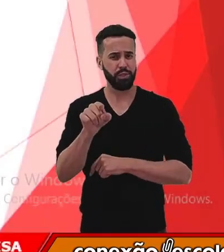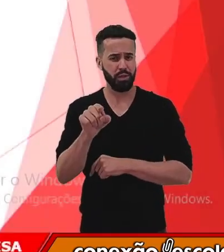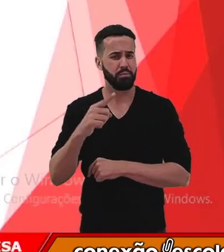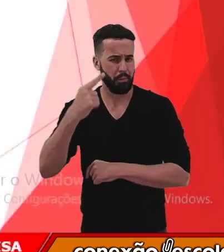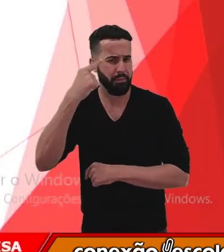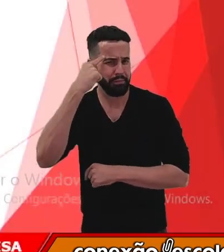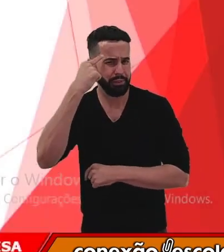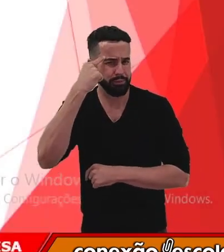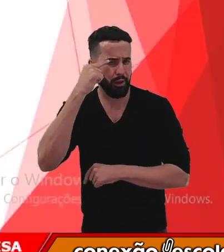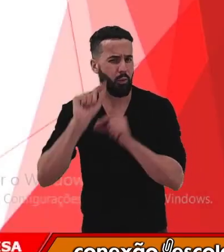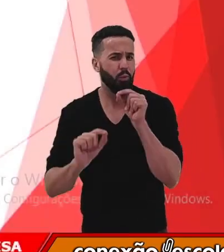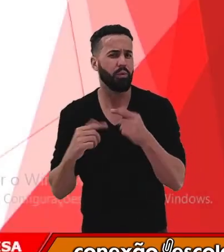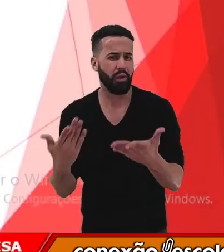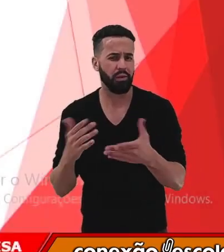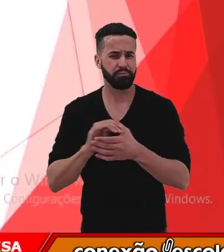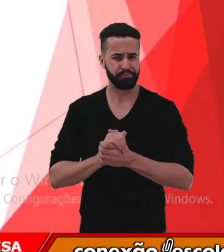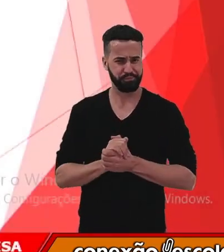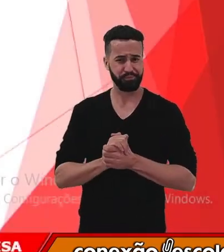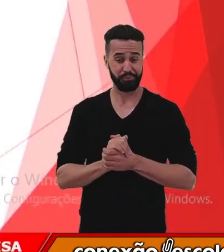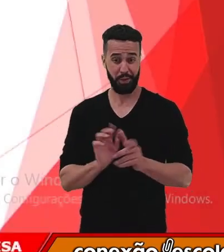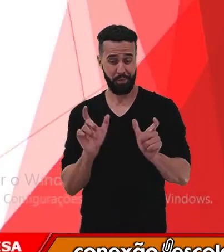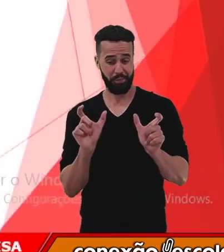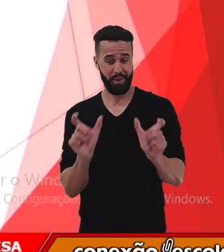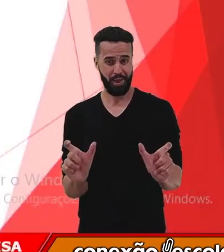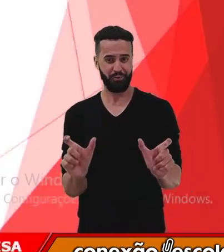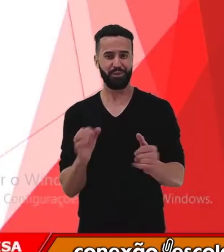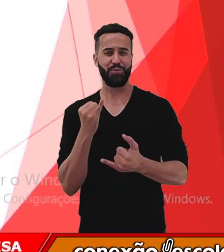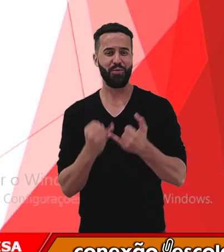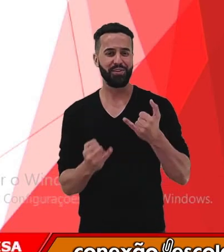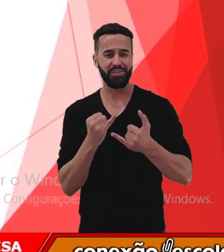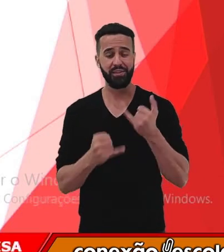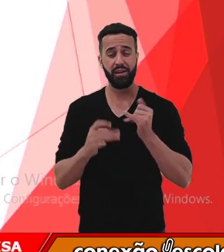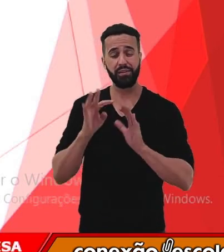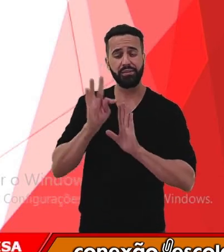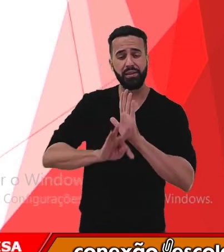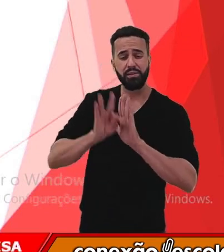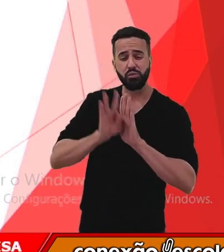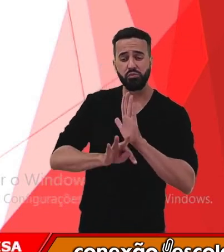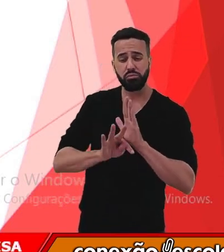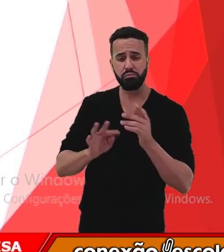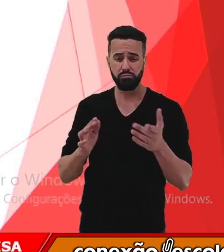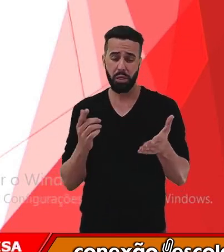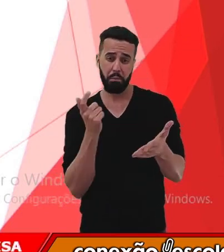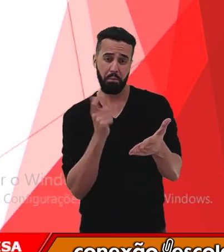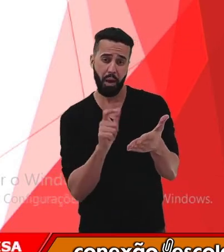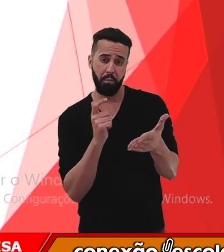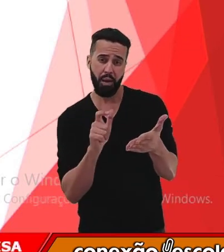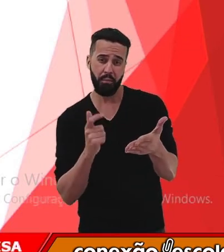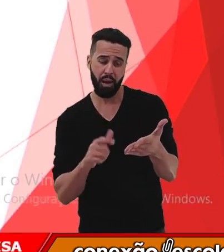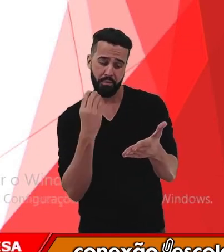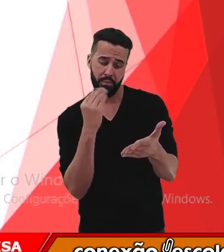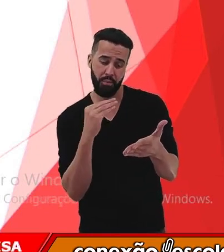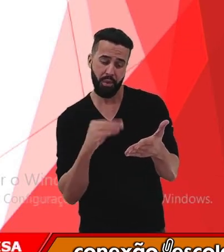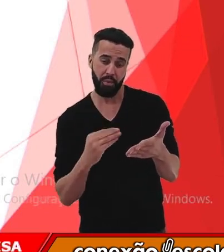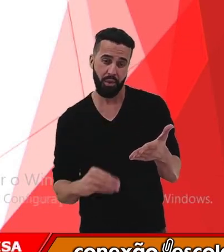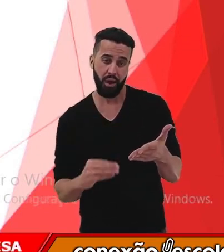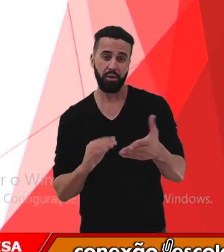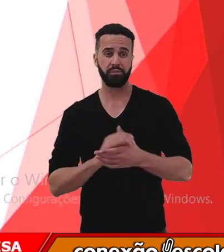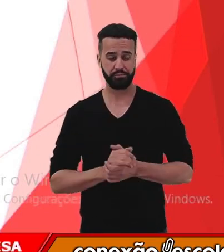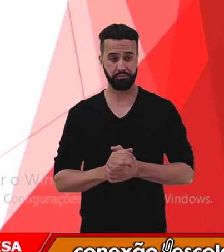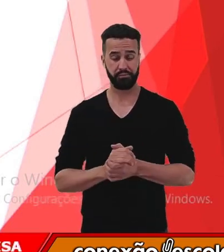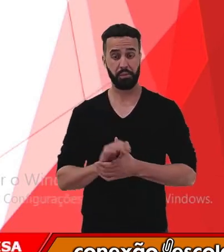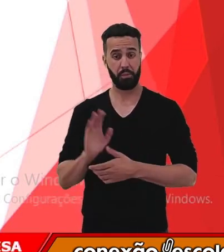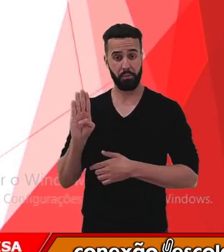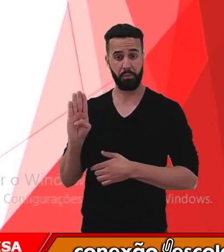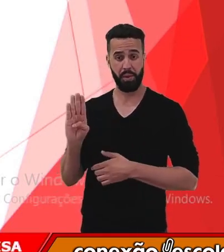pensar. Quais são as cognatas daquele texto que você pôde registrar? Né? Quais são as